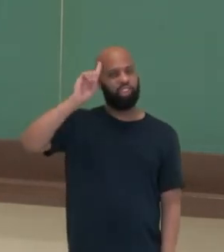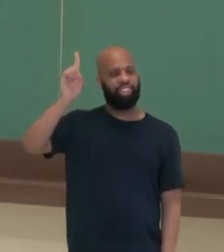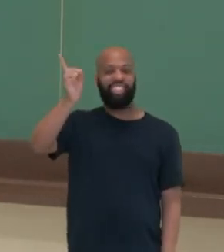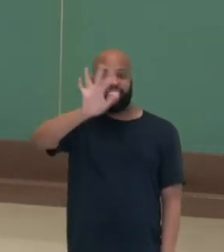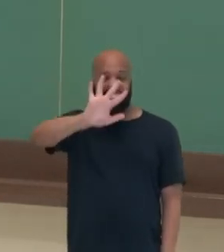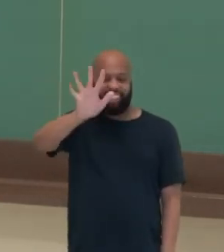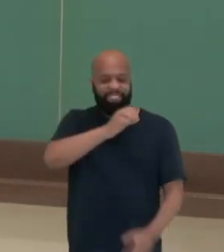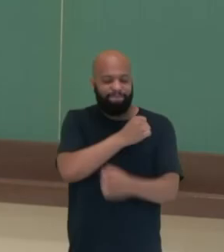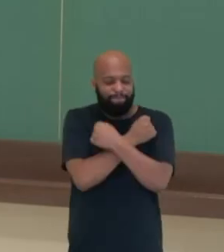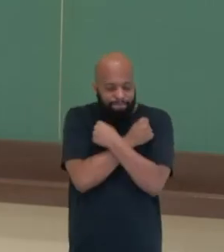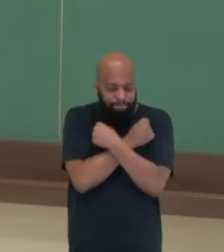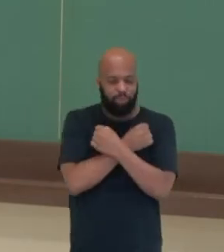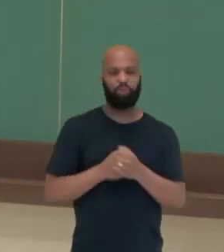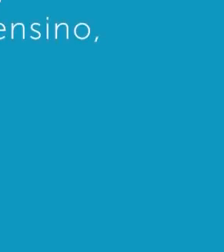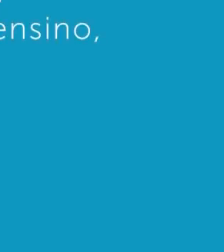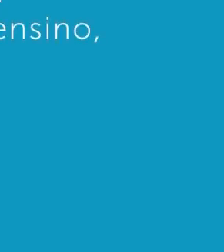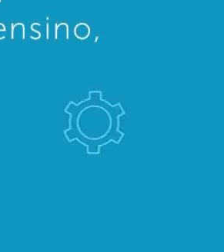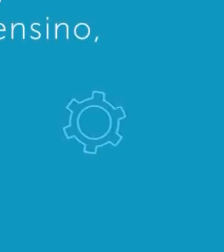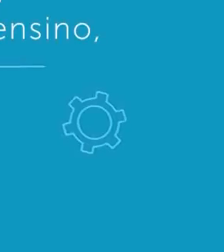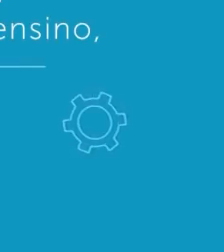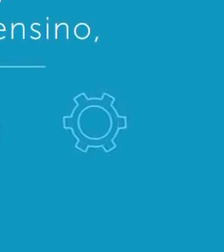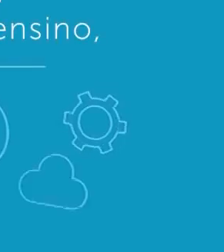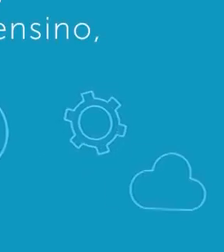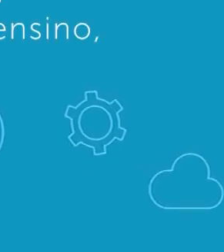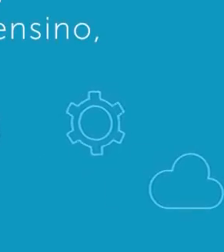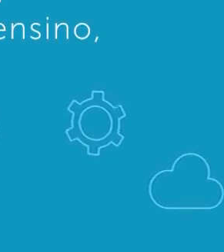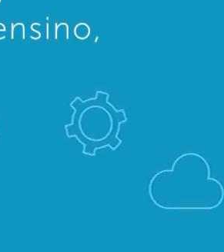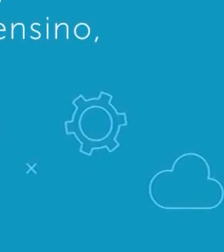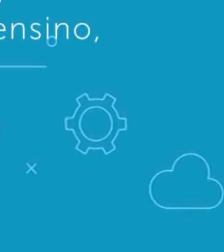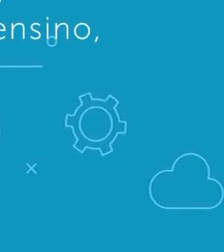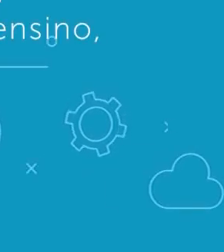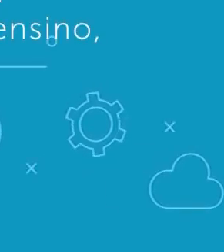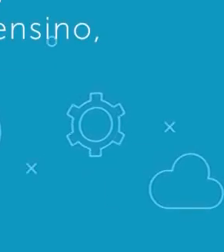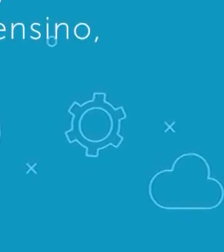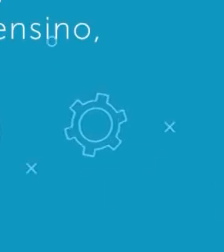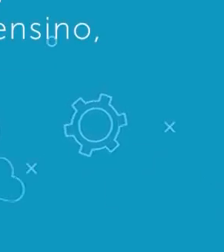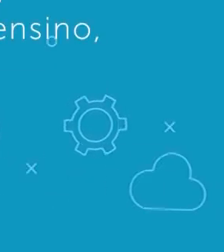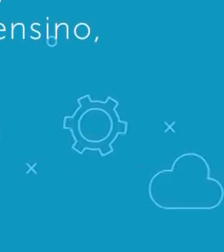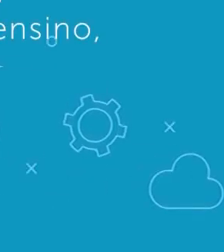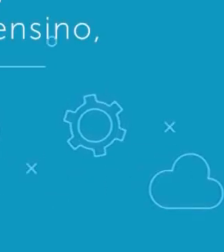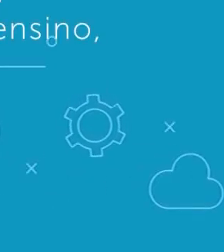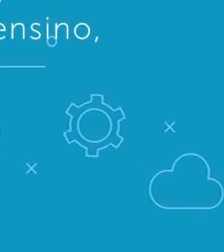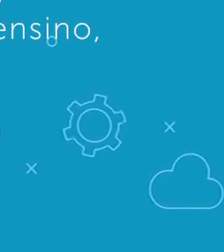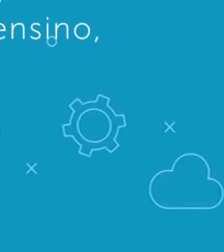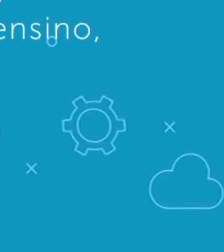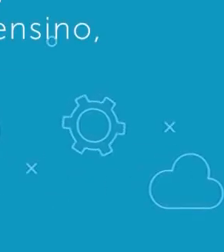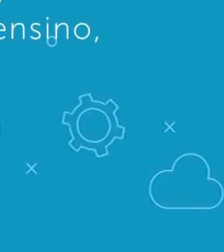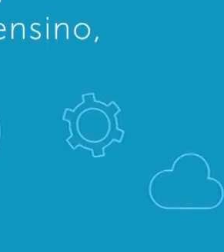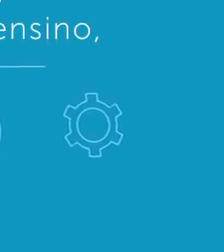próxima. Um grande abraço.